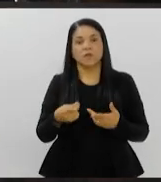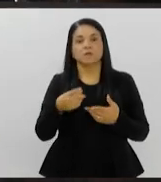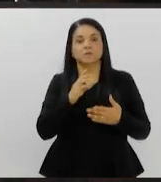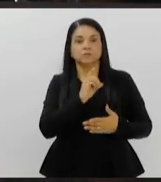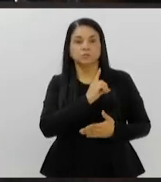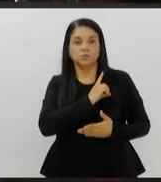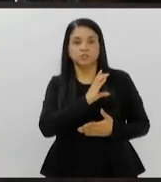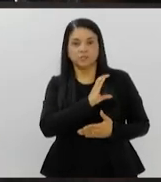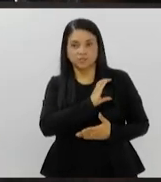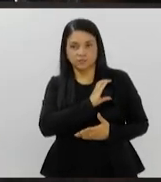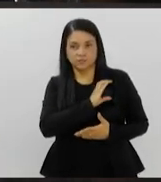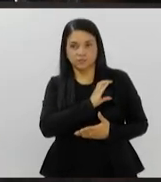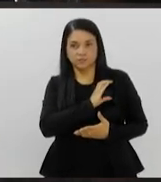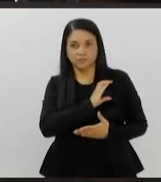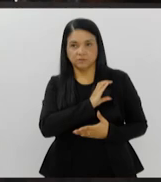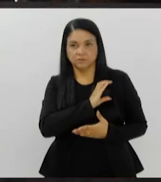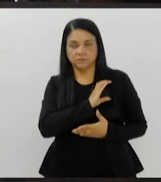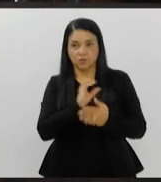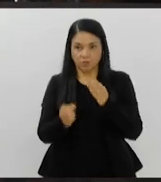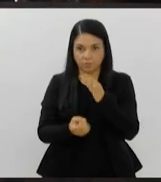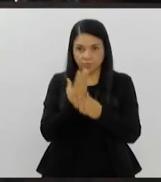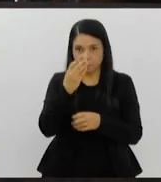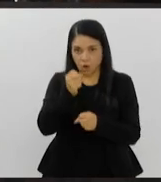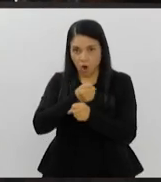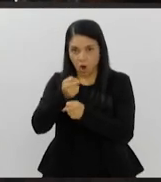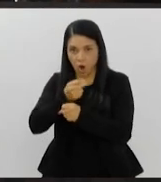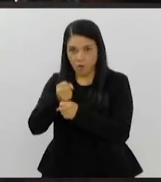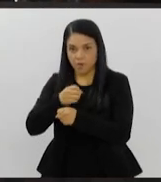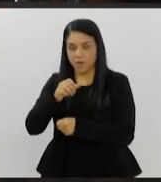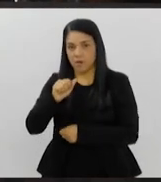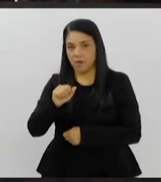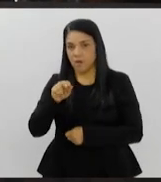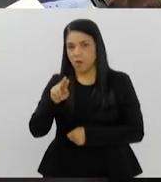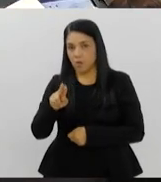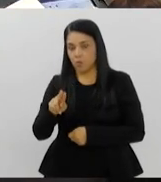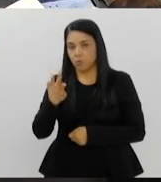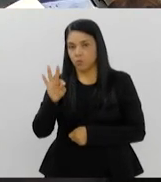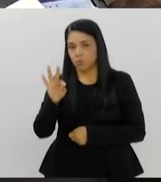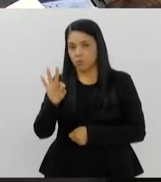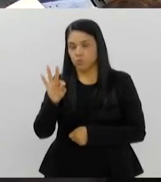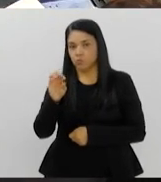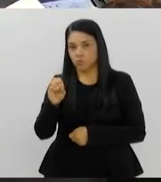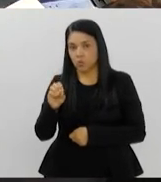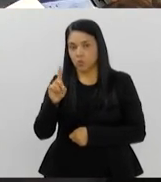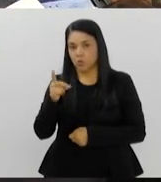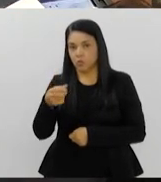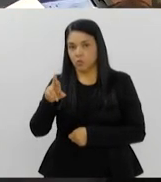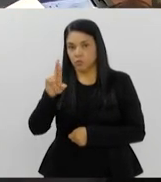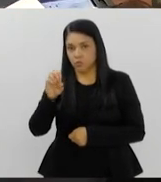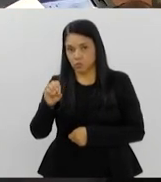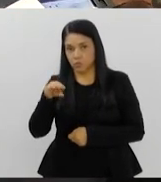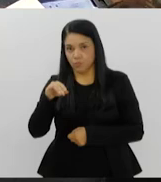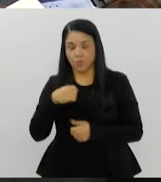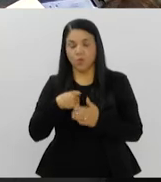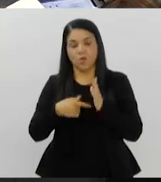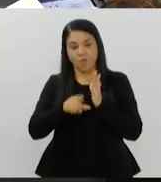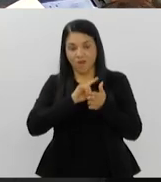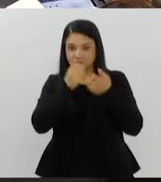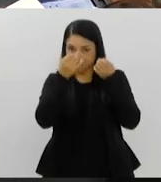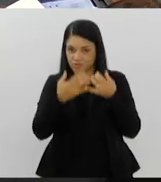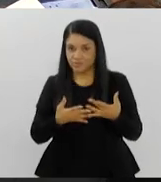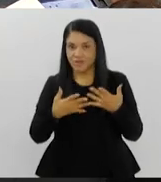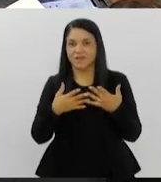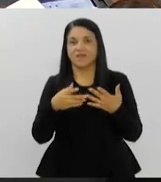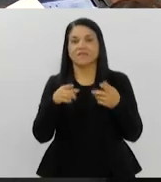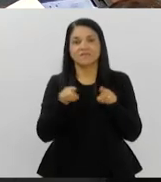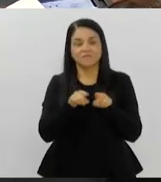Caxias. Inclusive, o deputado Luiz Paulo já fez até... Eu me adiantei, isso. Porque o anterior também era da